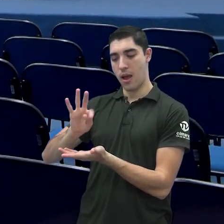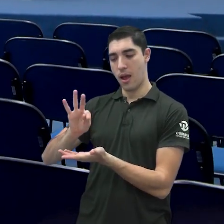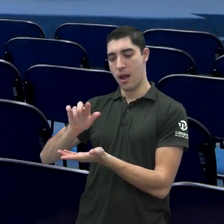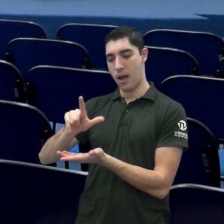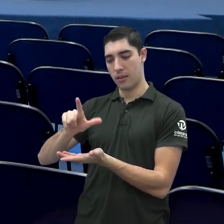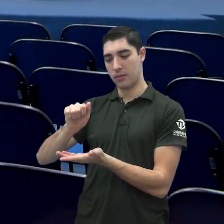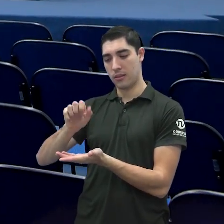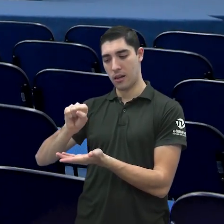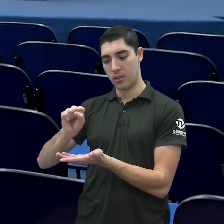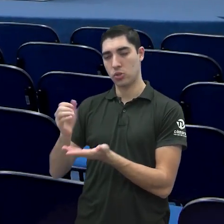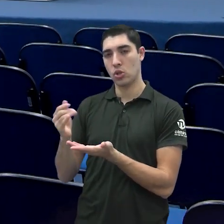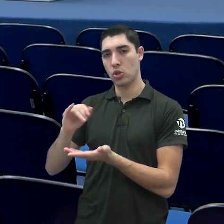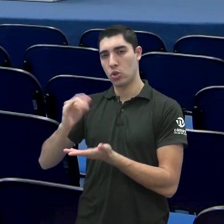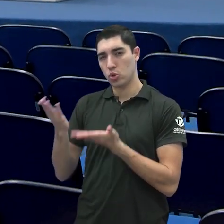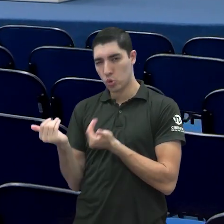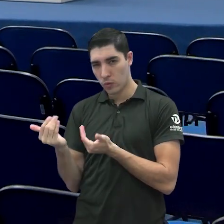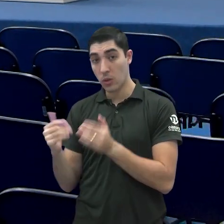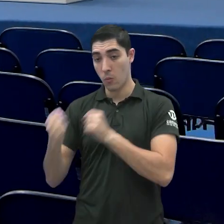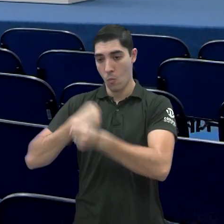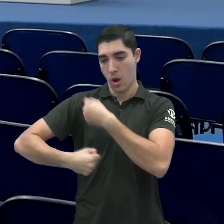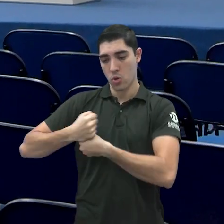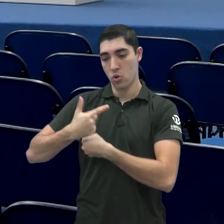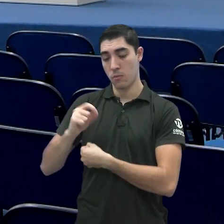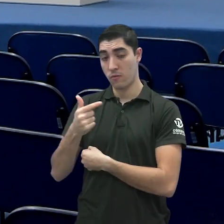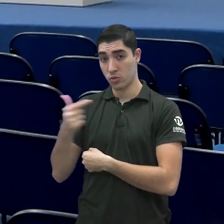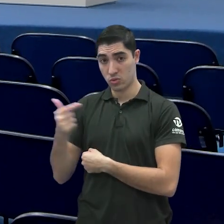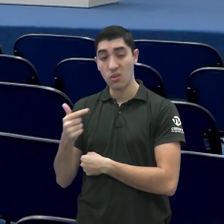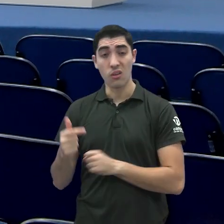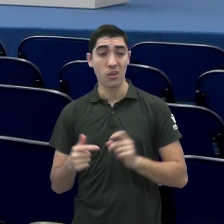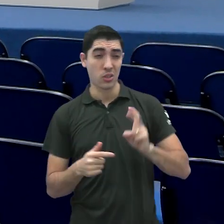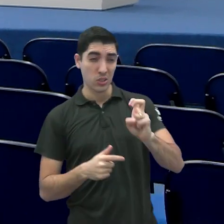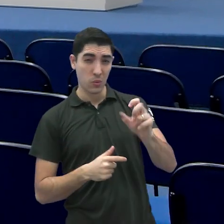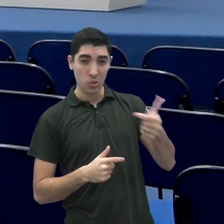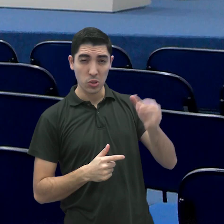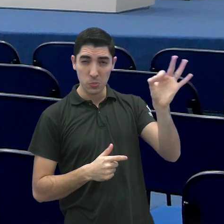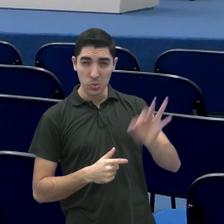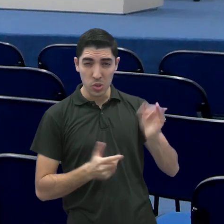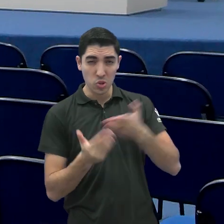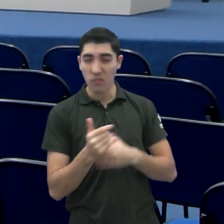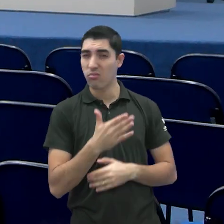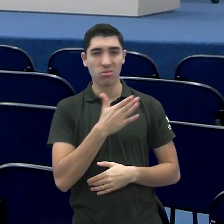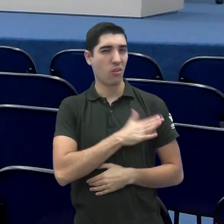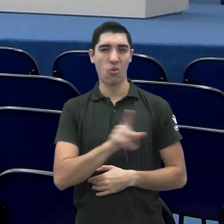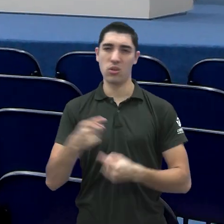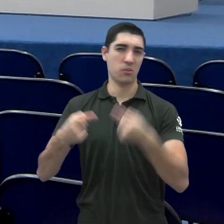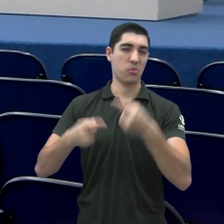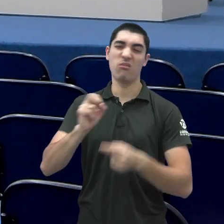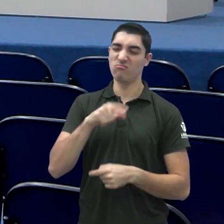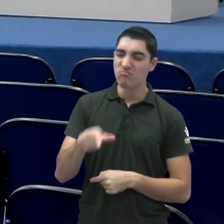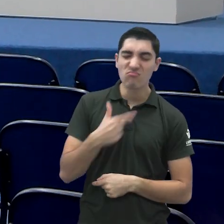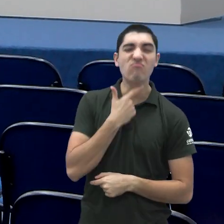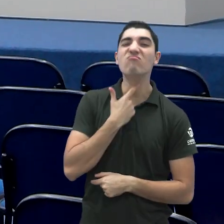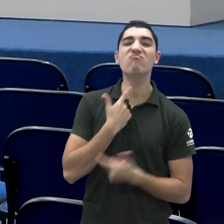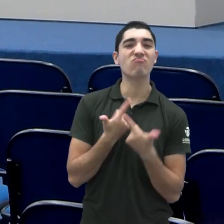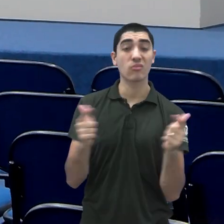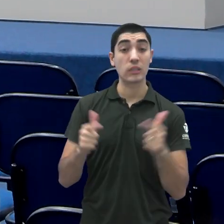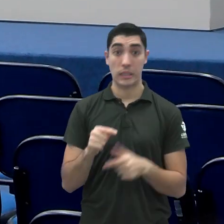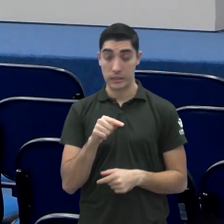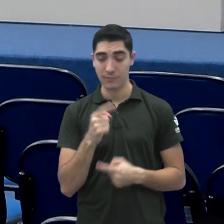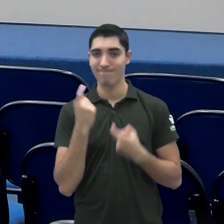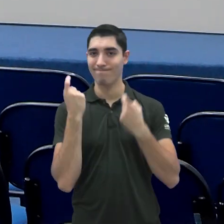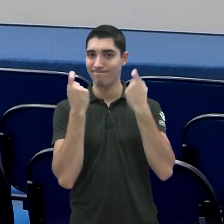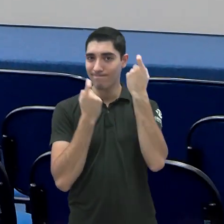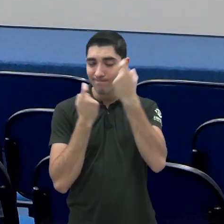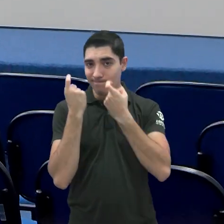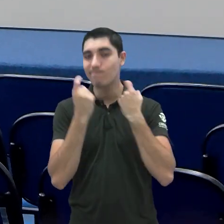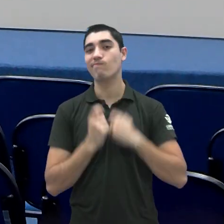de 2022. 57% dos jovens diz não gostar de política ou não se envolvem. O dado preocupa e